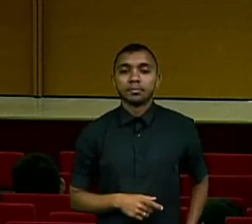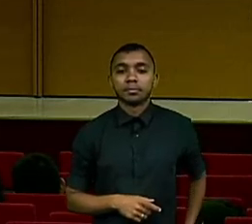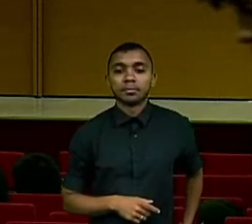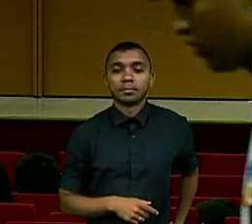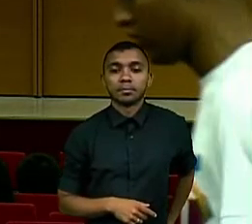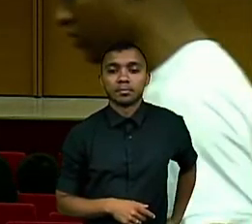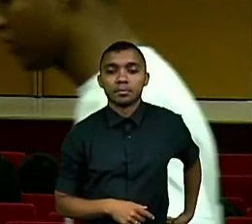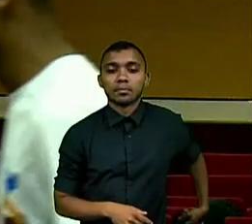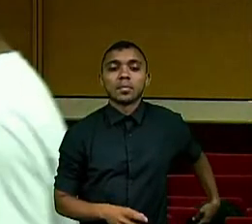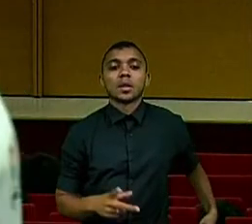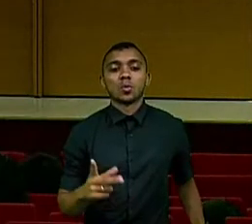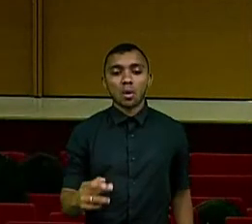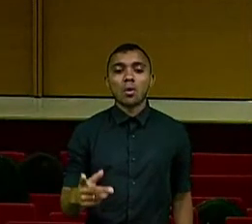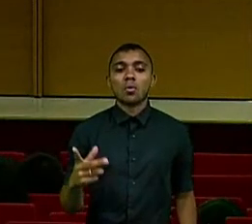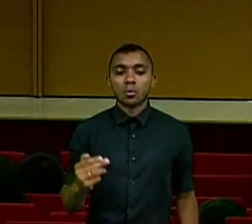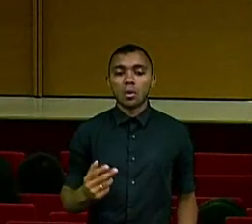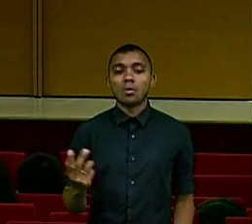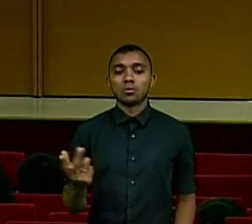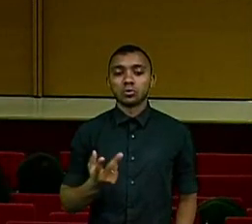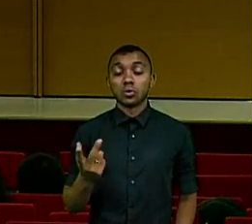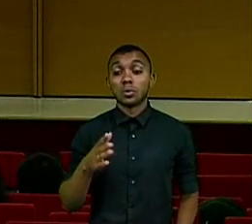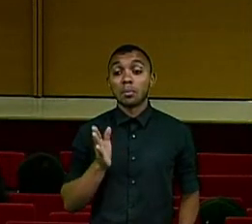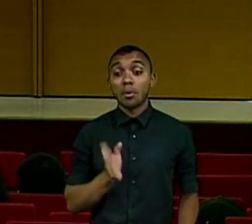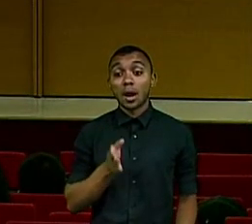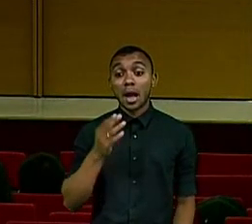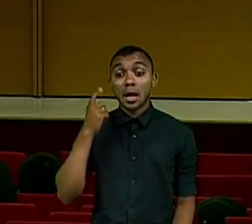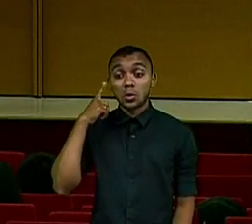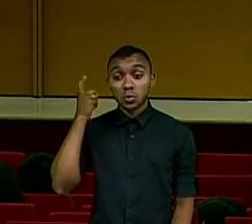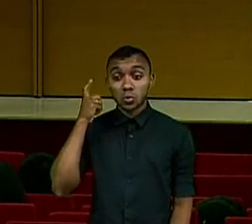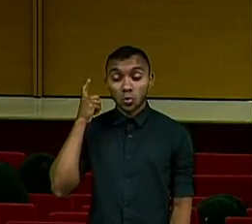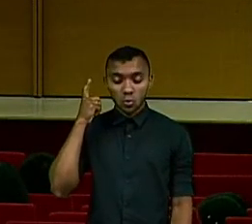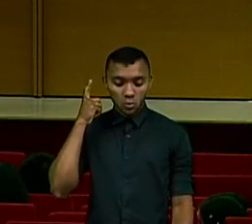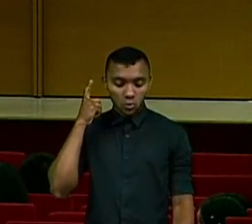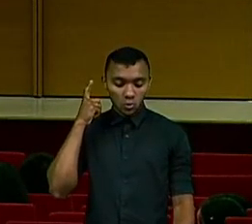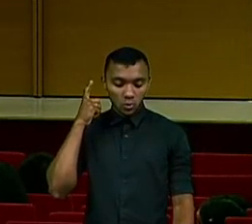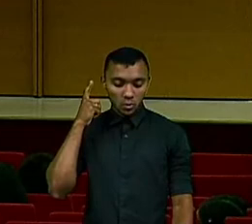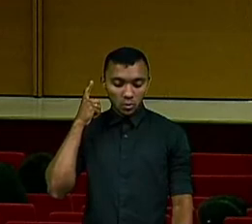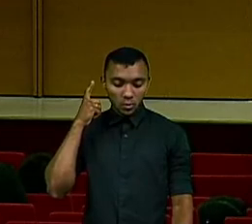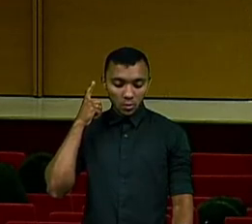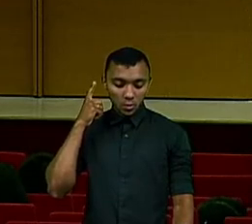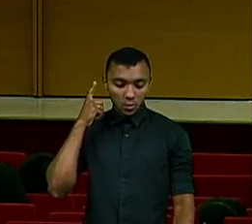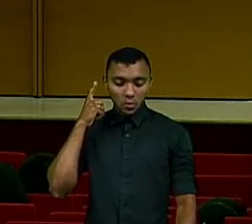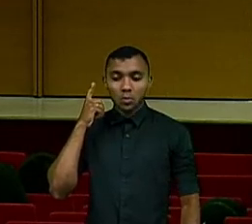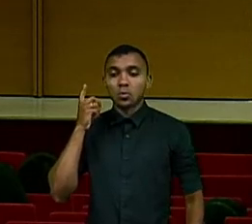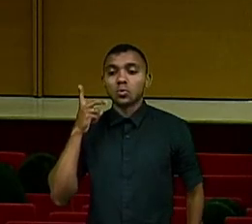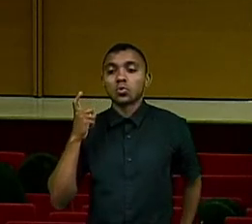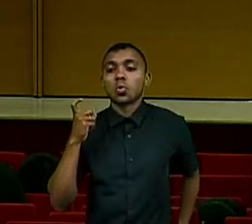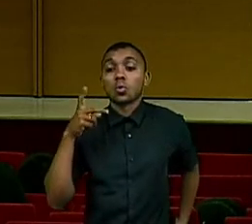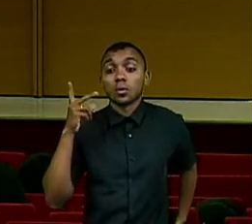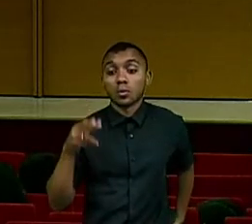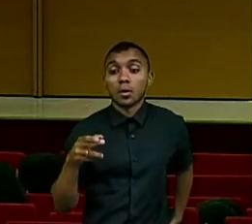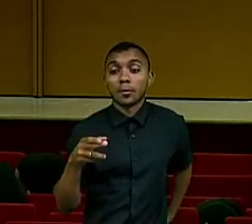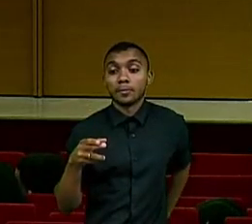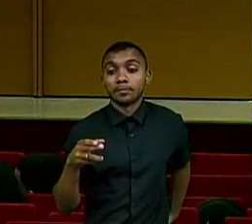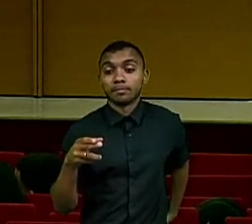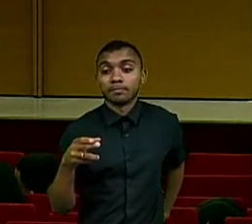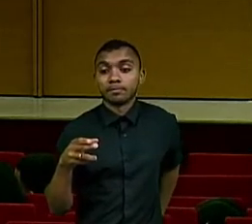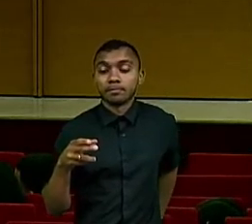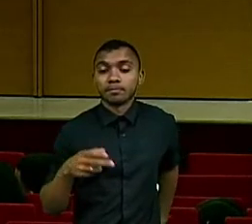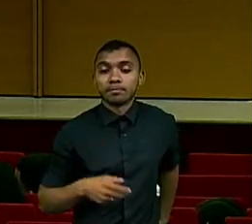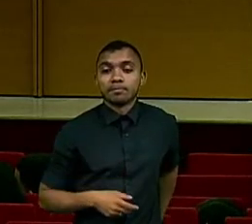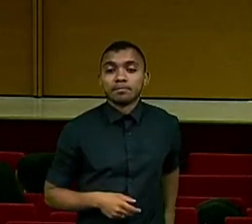o mesmo processo o som ele se propaga no ar do mesmo jeito então o